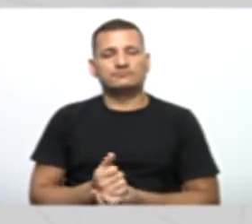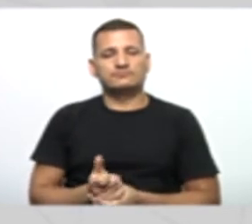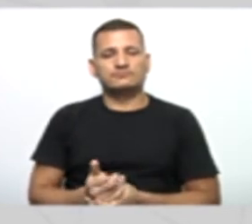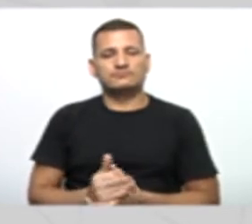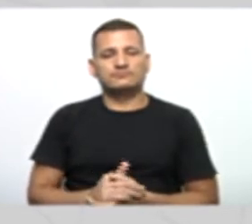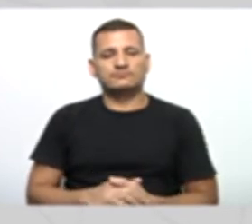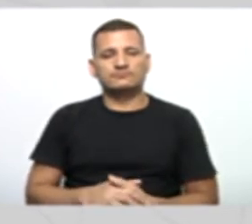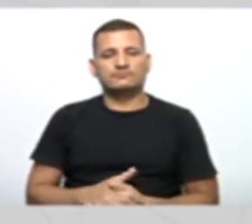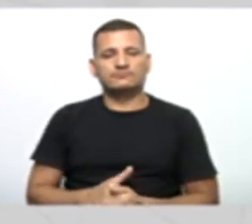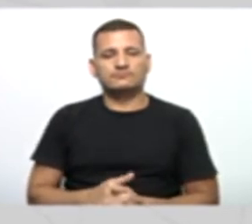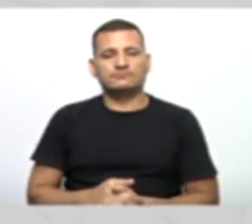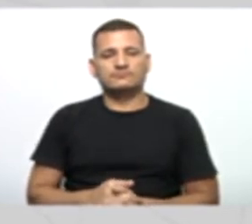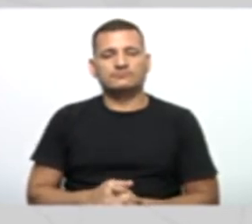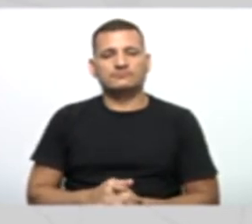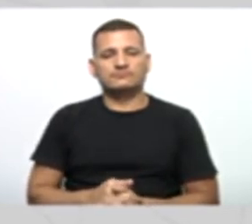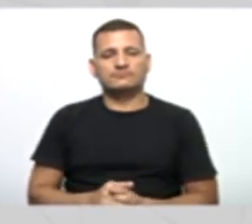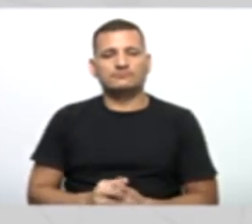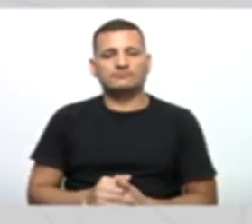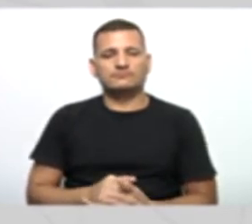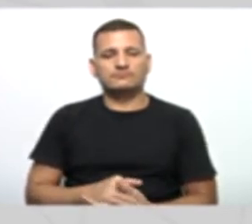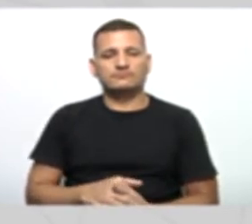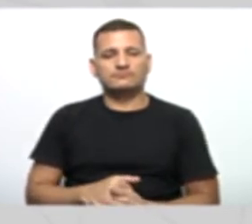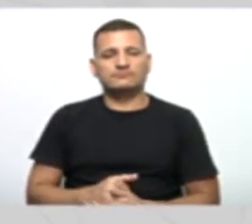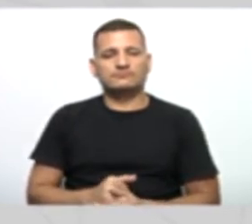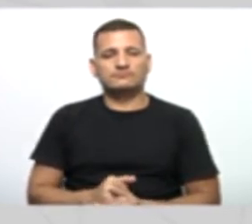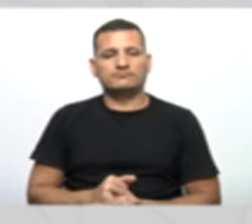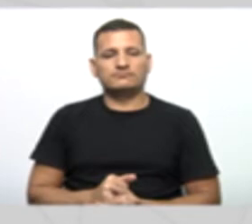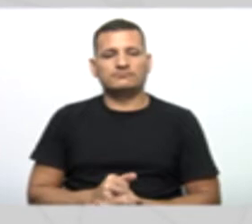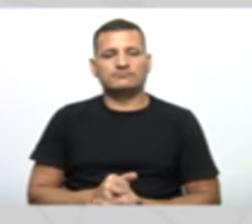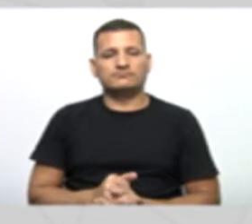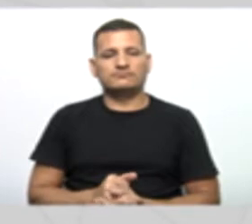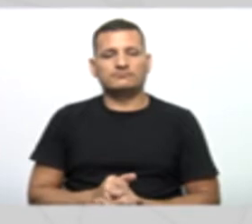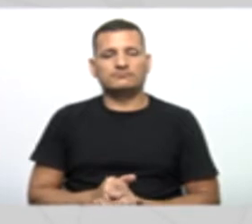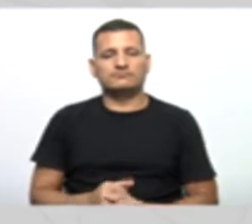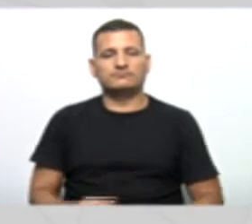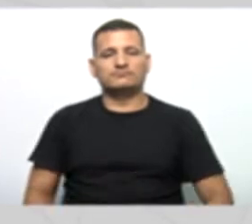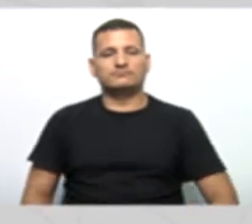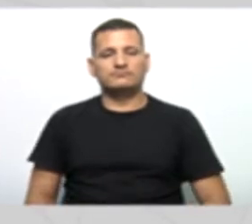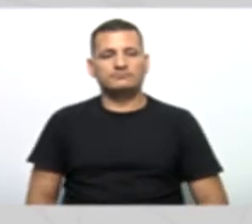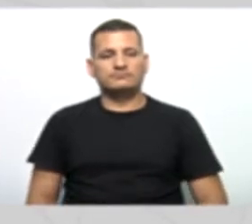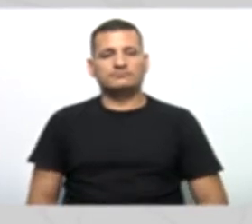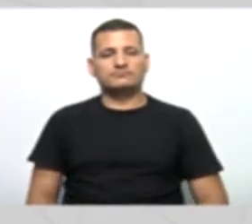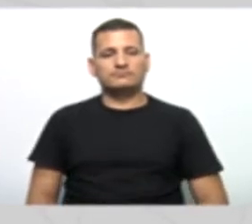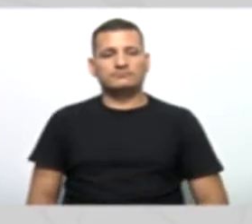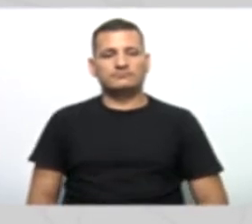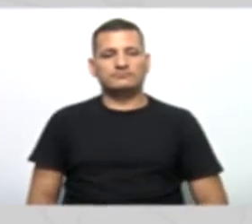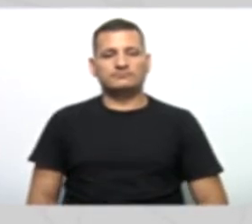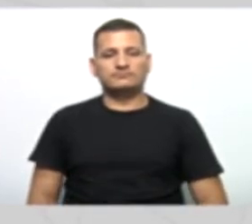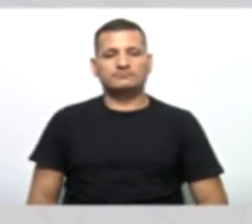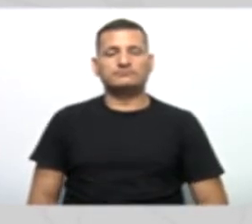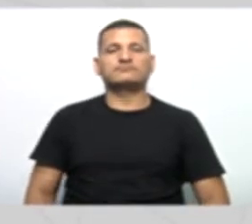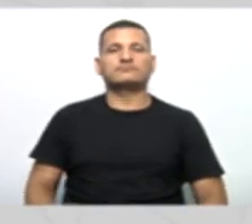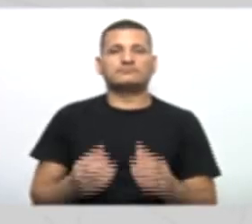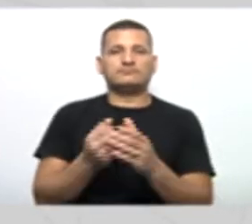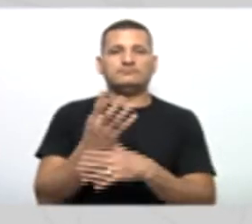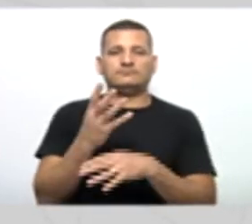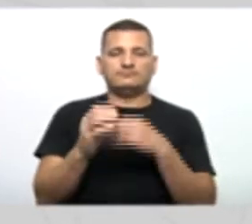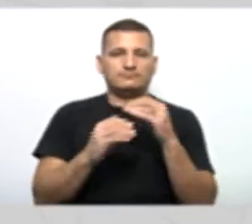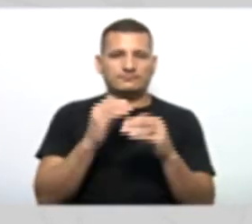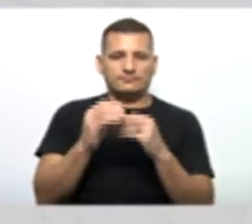Ok? Deixa eu pegar o meu pincelzinho aqui, a minha caneta. Vamos lá. Então nós vamos criar um banco de